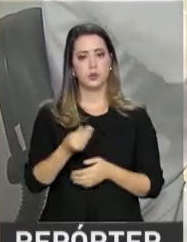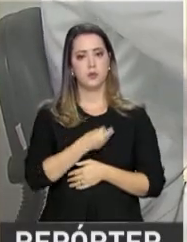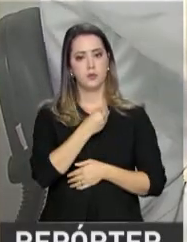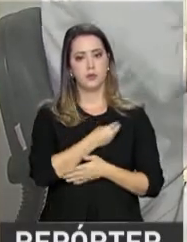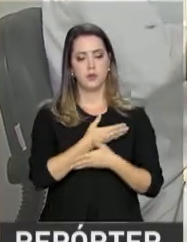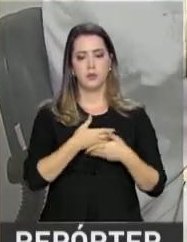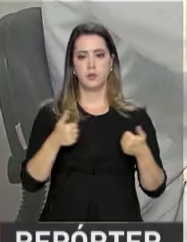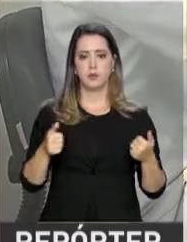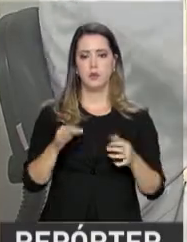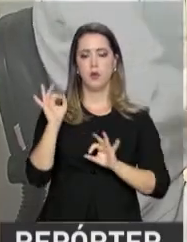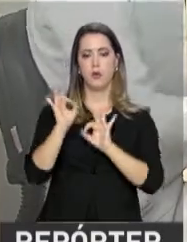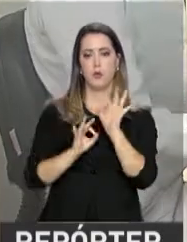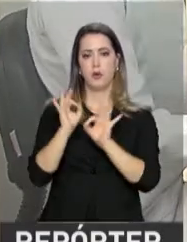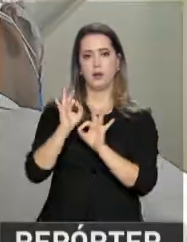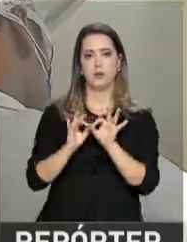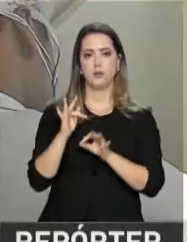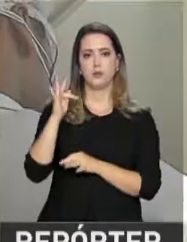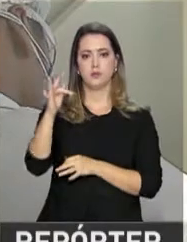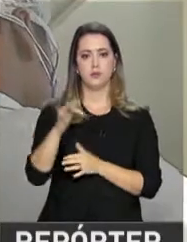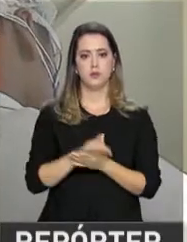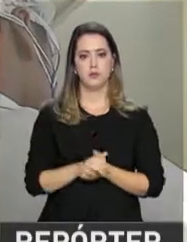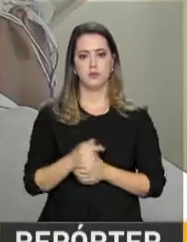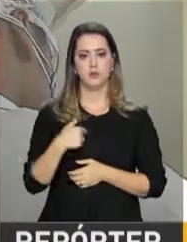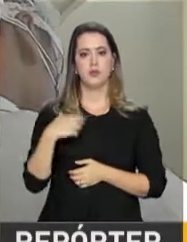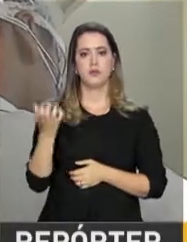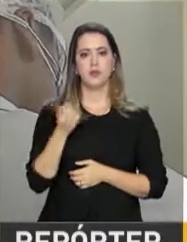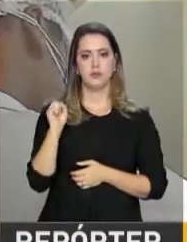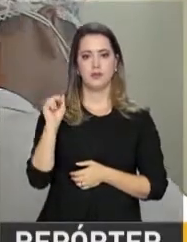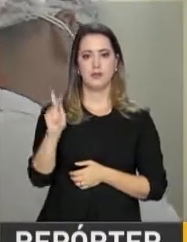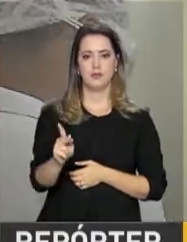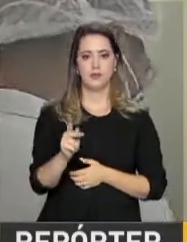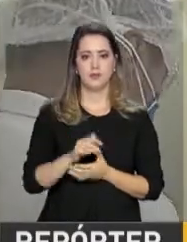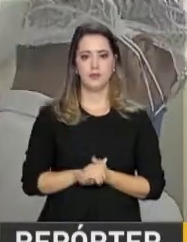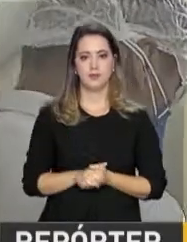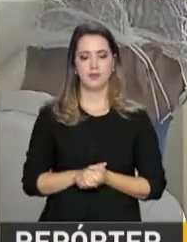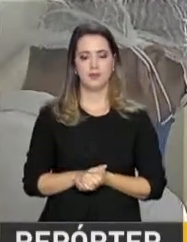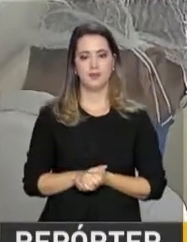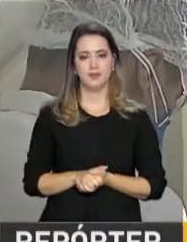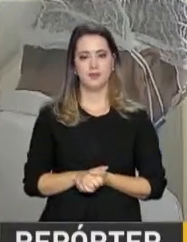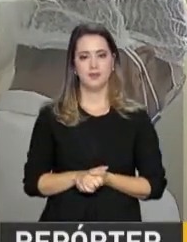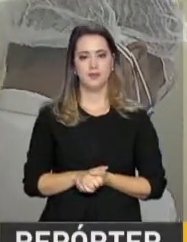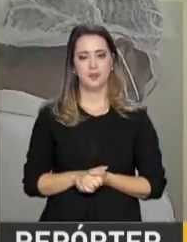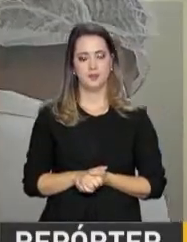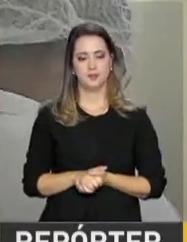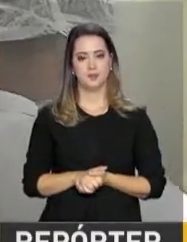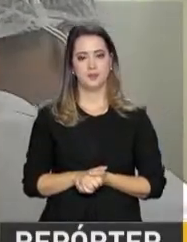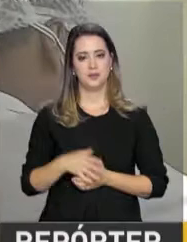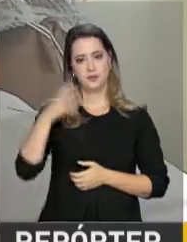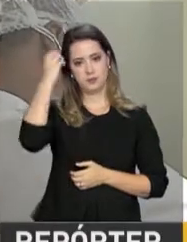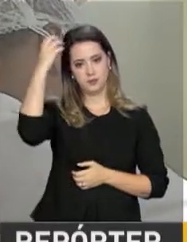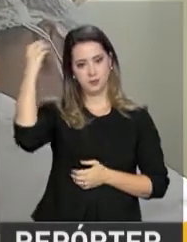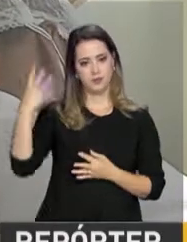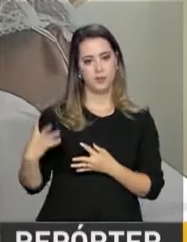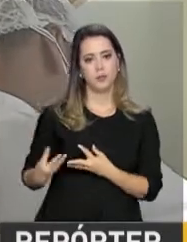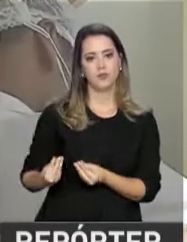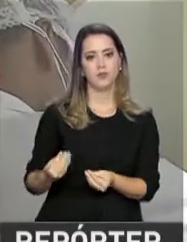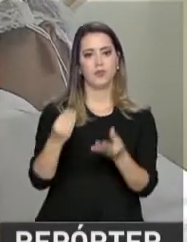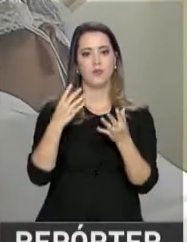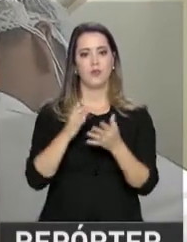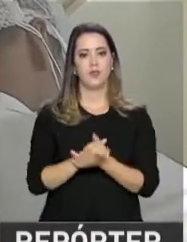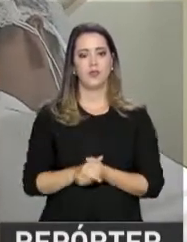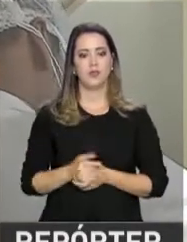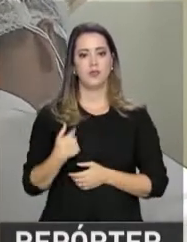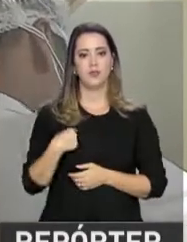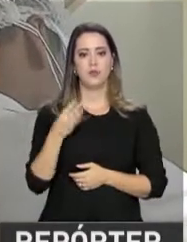melhor e planeja o futuro. Me aposentar. E viajar muito.